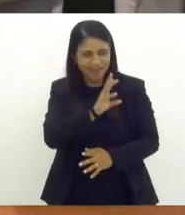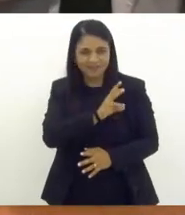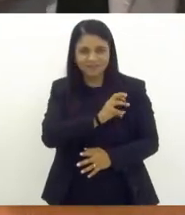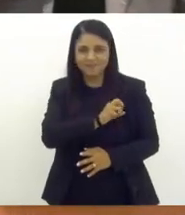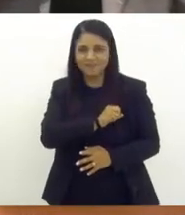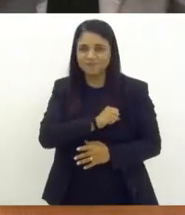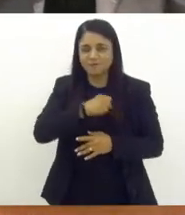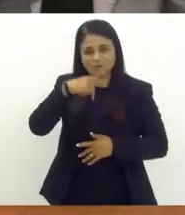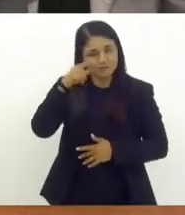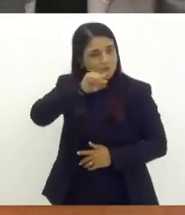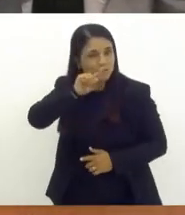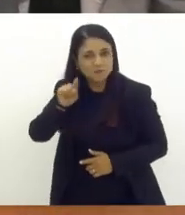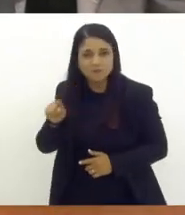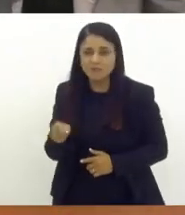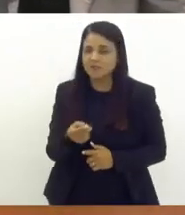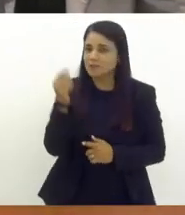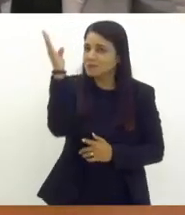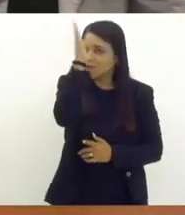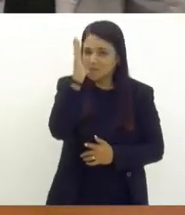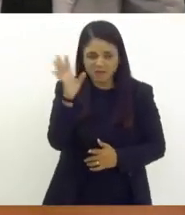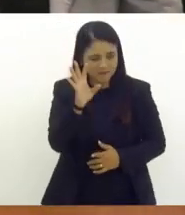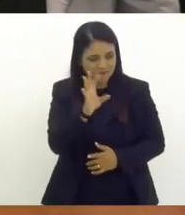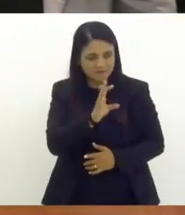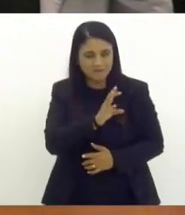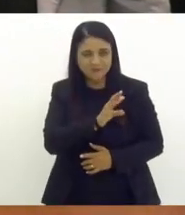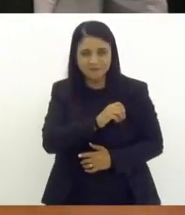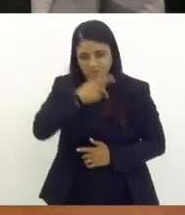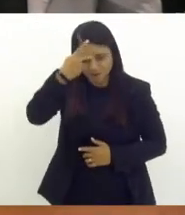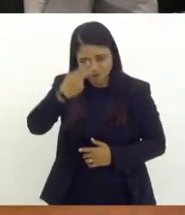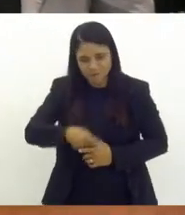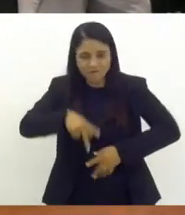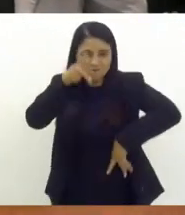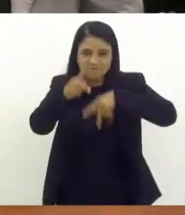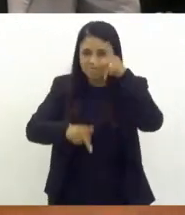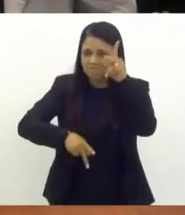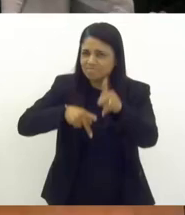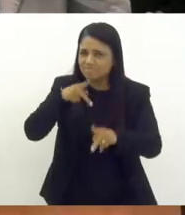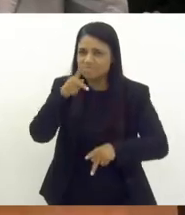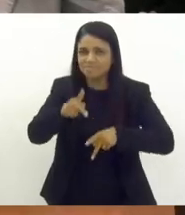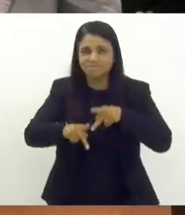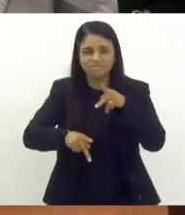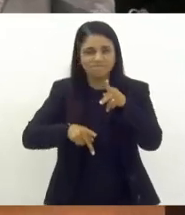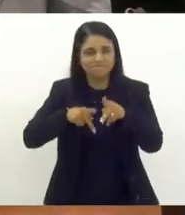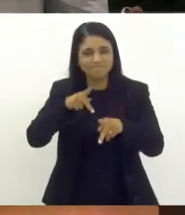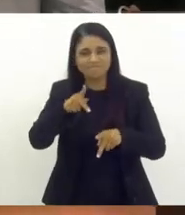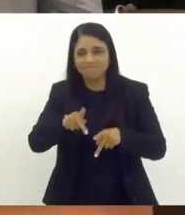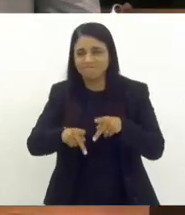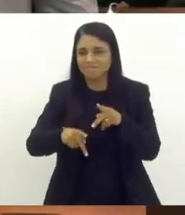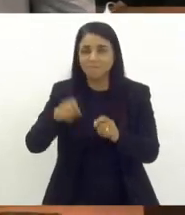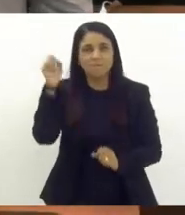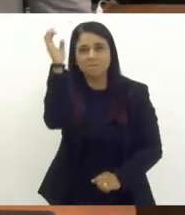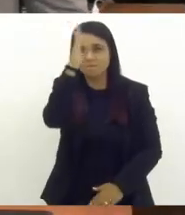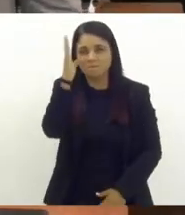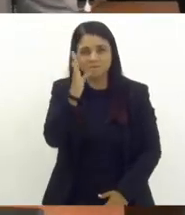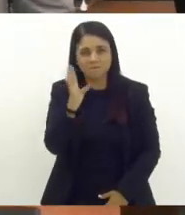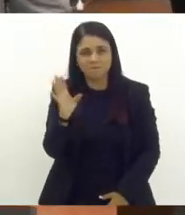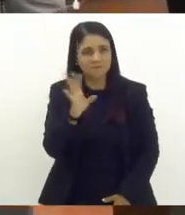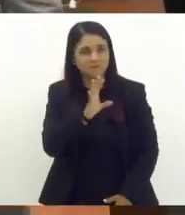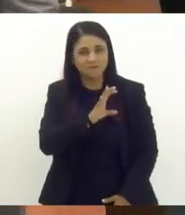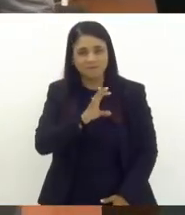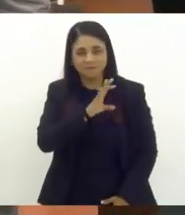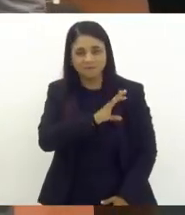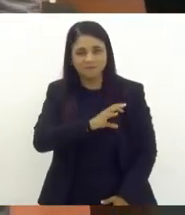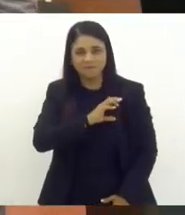entre outras Miles do Brasil o pátria amada dos filhos desses soles mais Gentil Patri